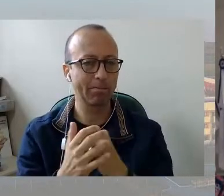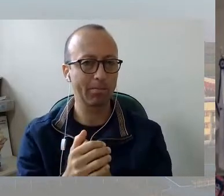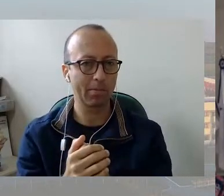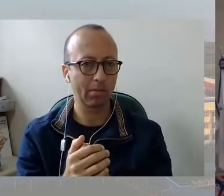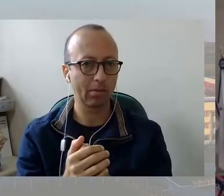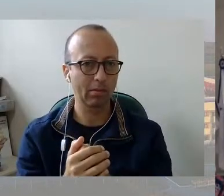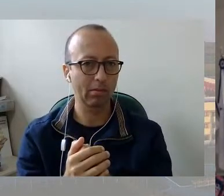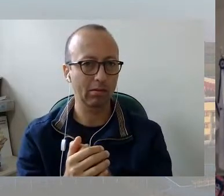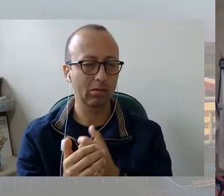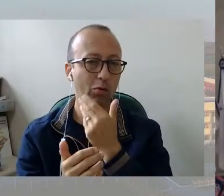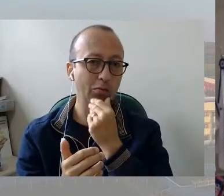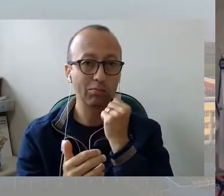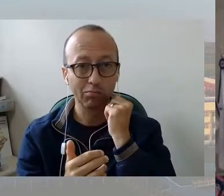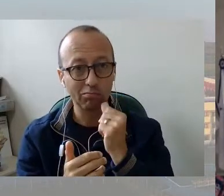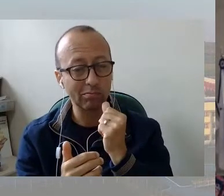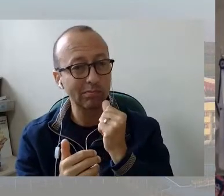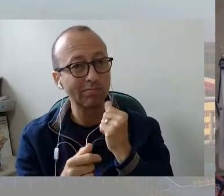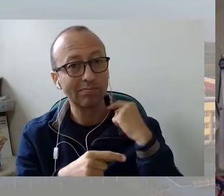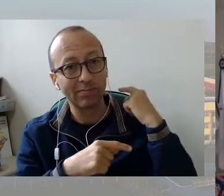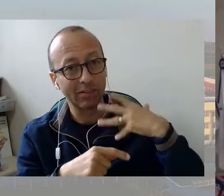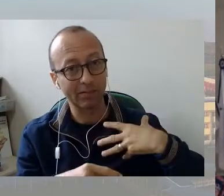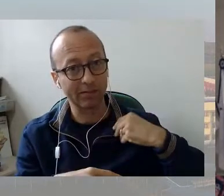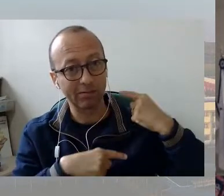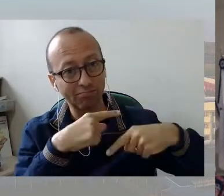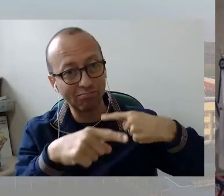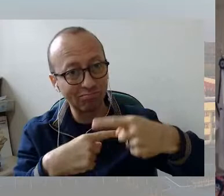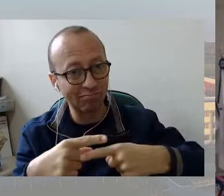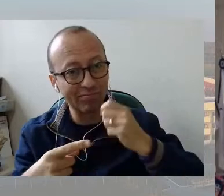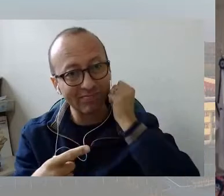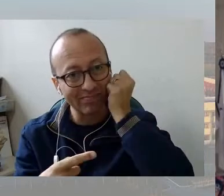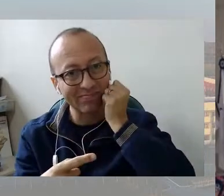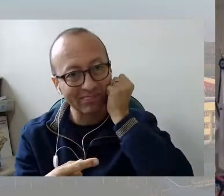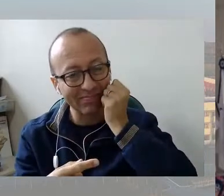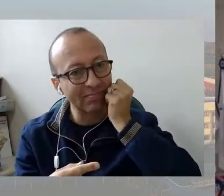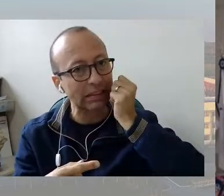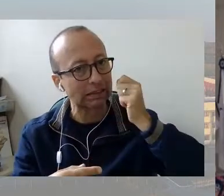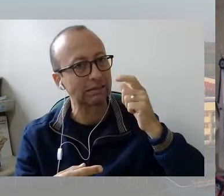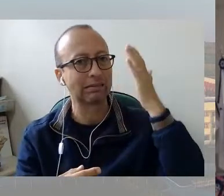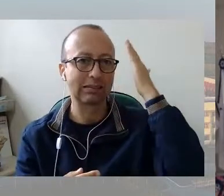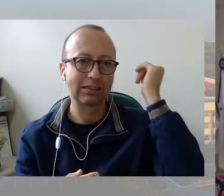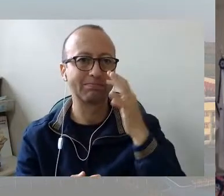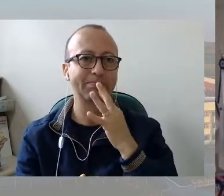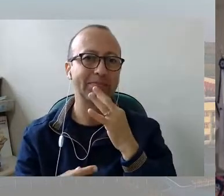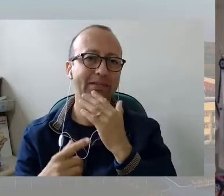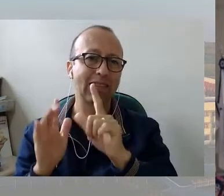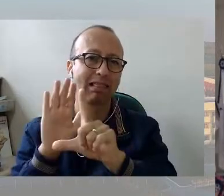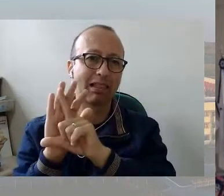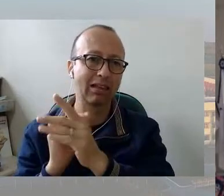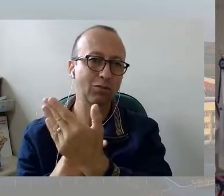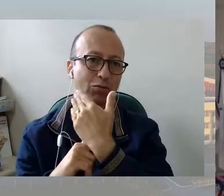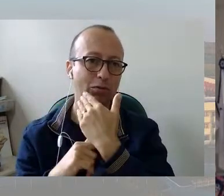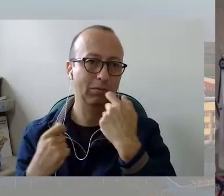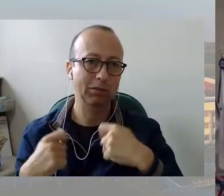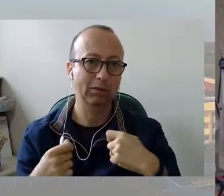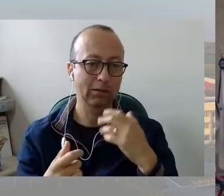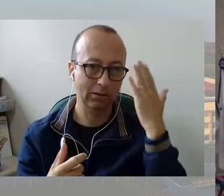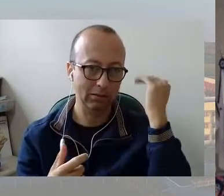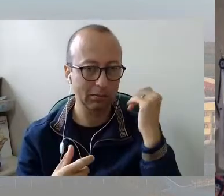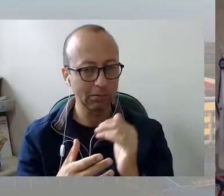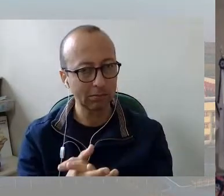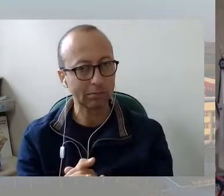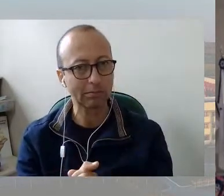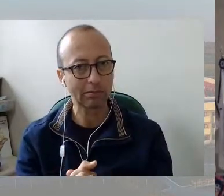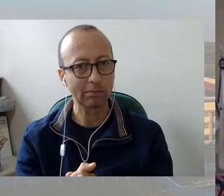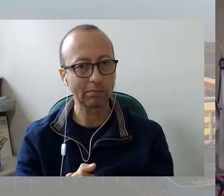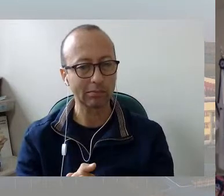é descendente da necessidade dessas políticas. Não fosse muito, ainda considerar o ato legítimo, sob a